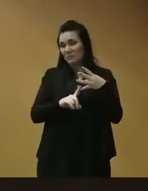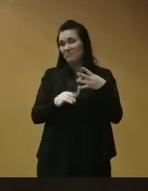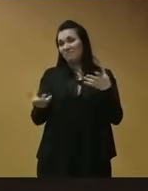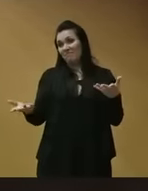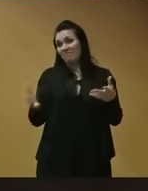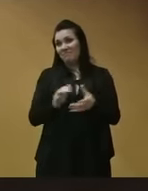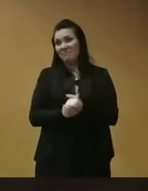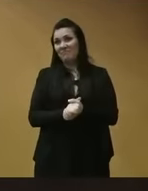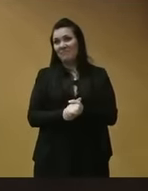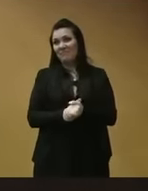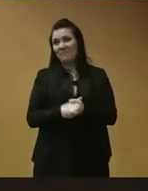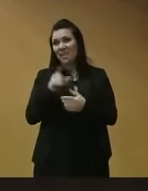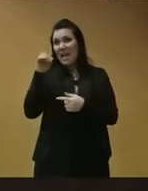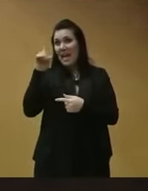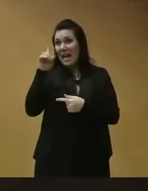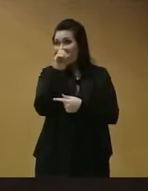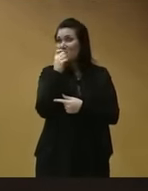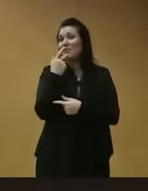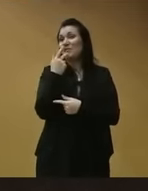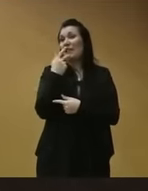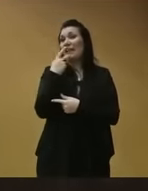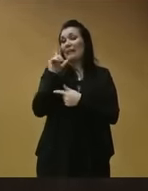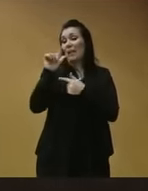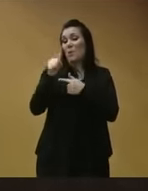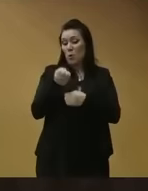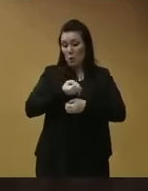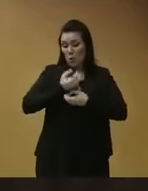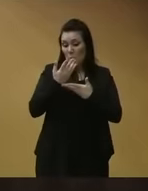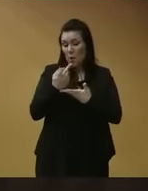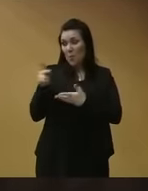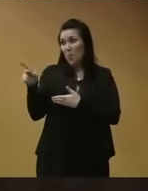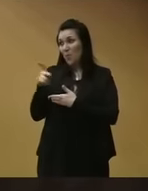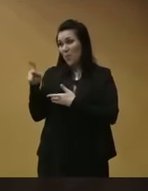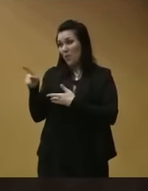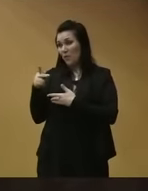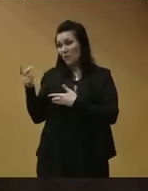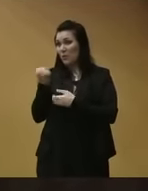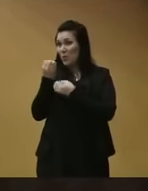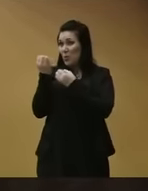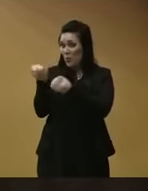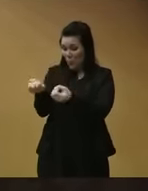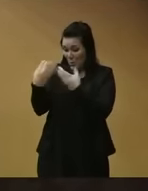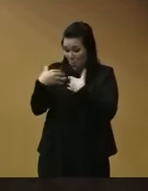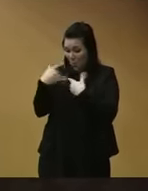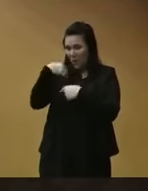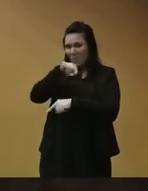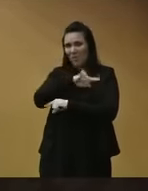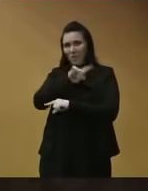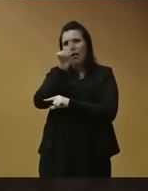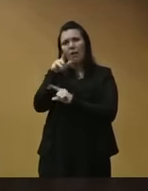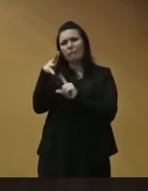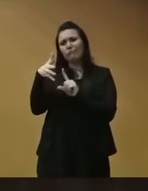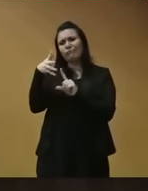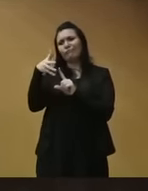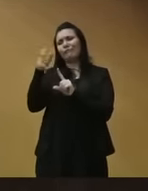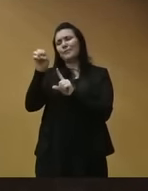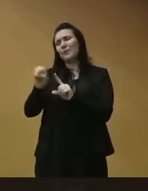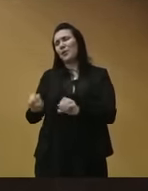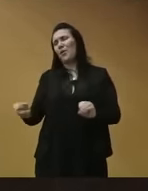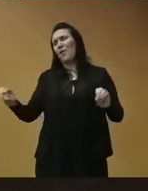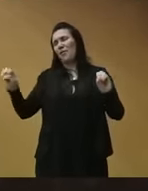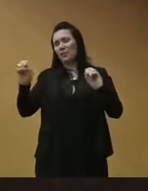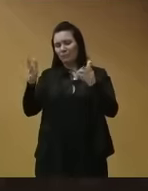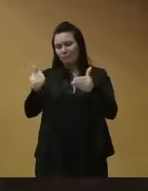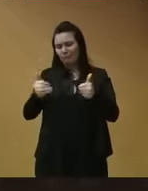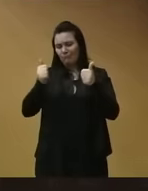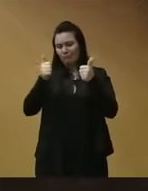Muito difícil falar depois do poema que o professor Tochelsky fez para nós, um belíssimo discurso mesmo. Assim.